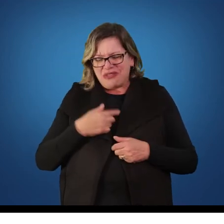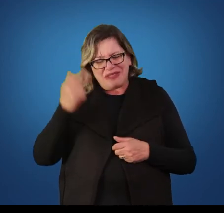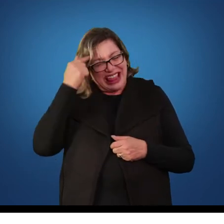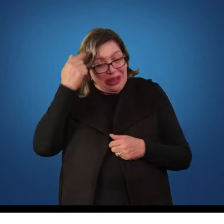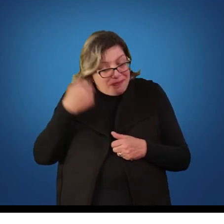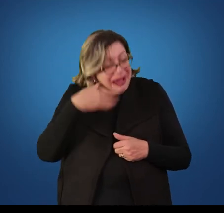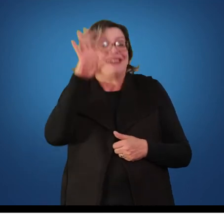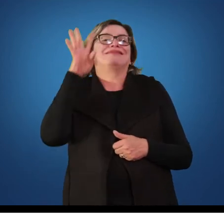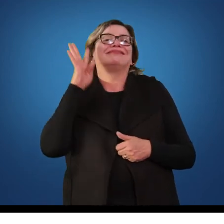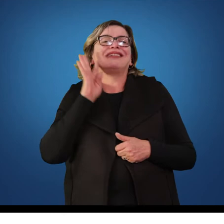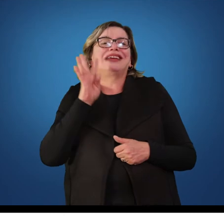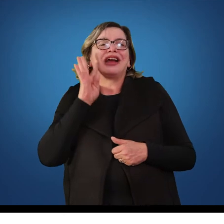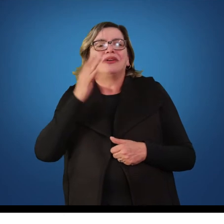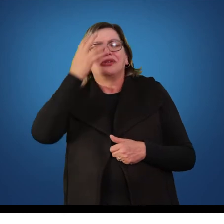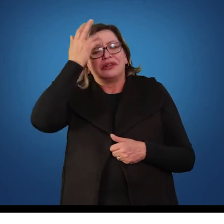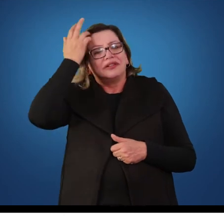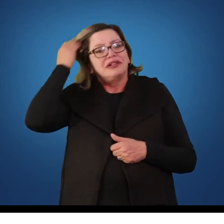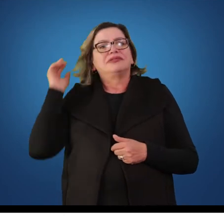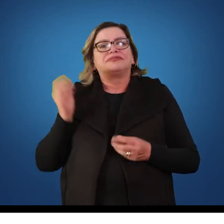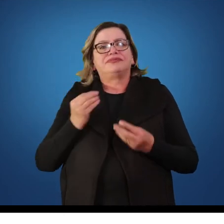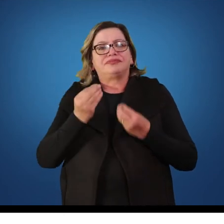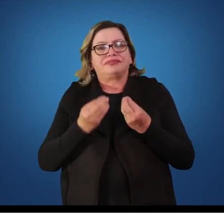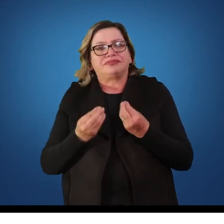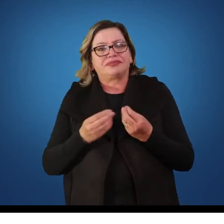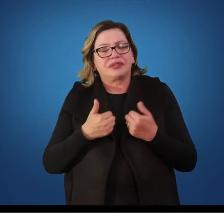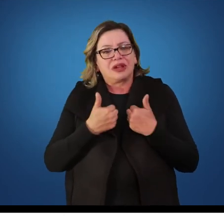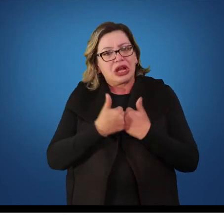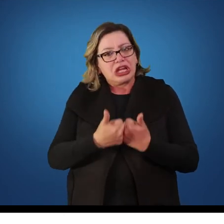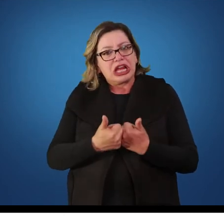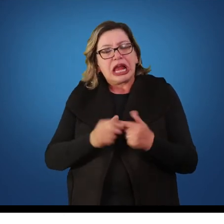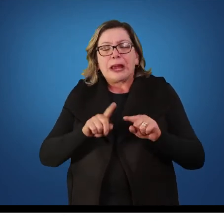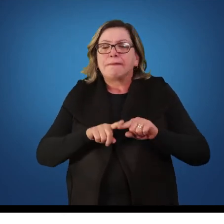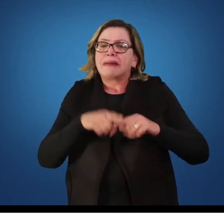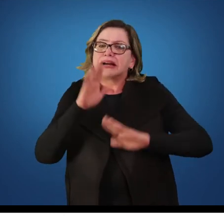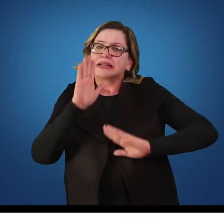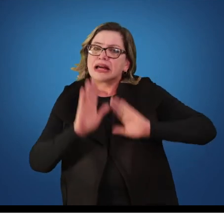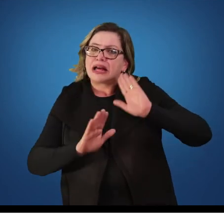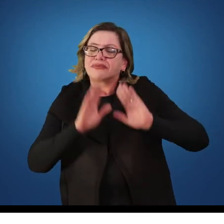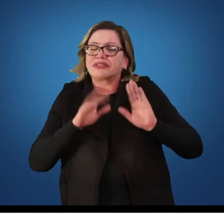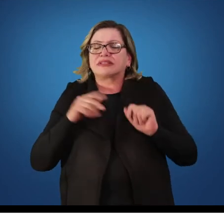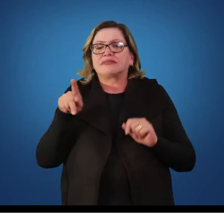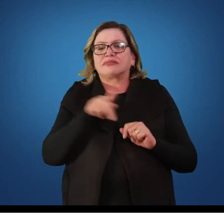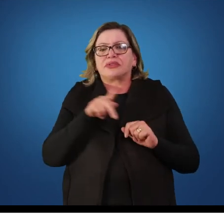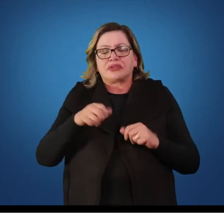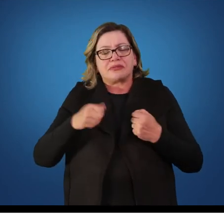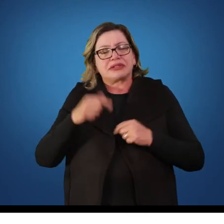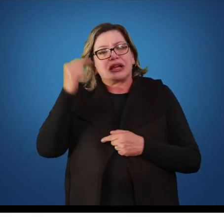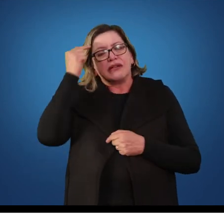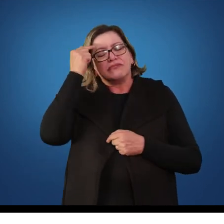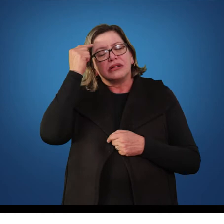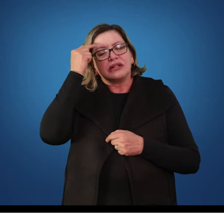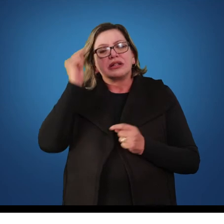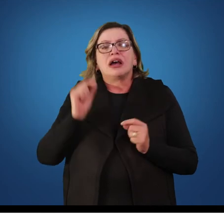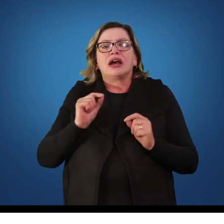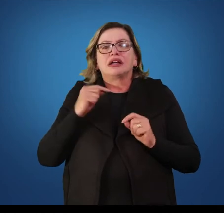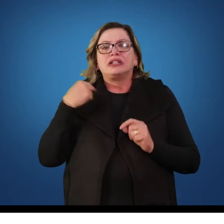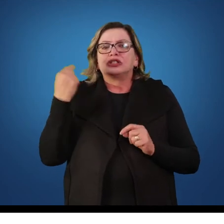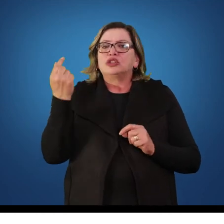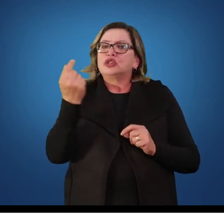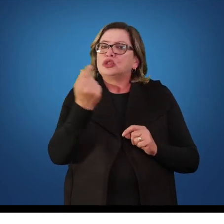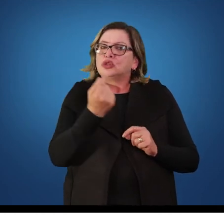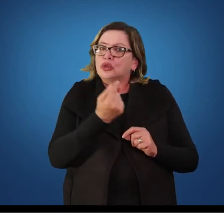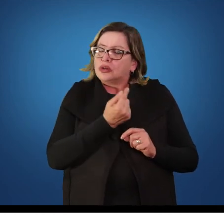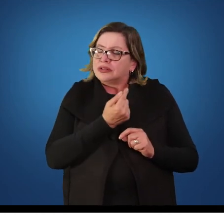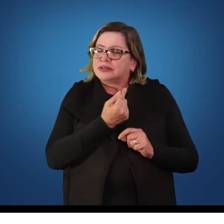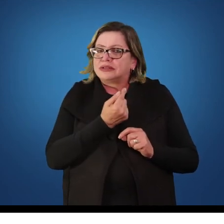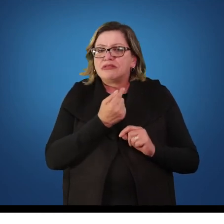ativa né não é isso mas às vezes você tem que pensar também uma coisa nós trabalhamos com